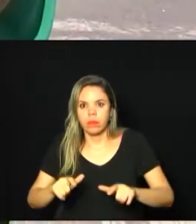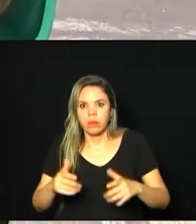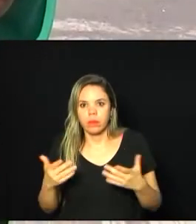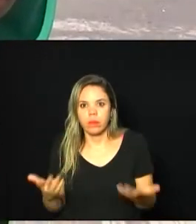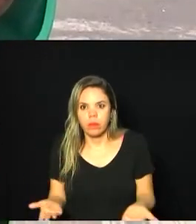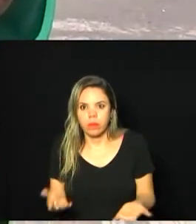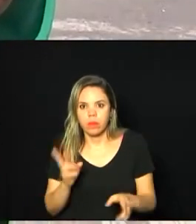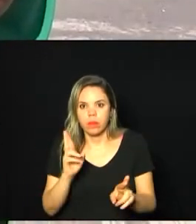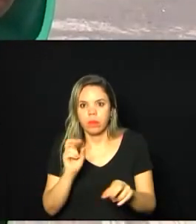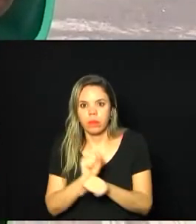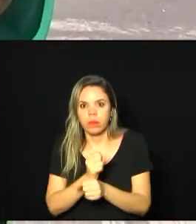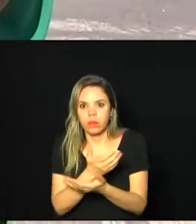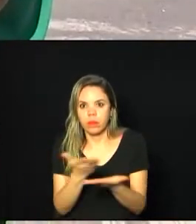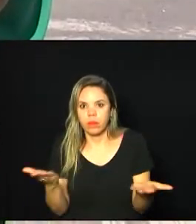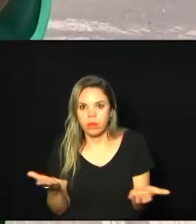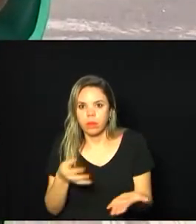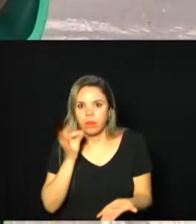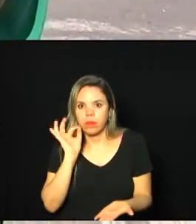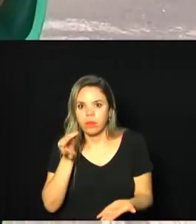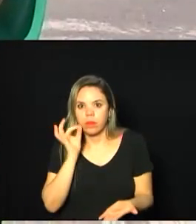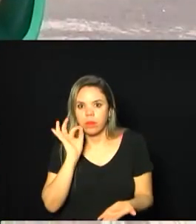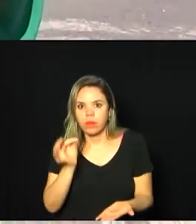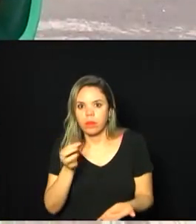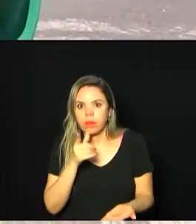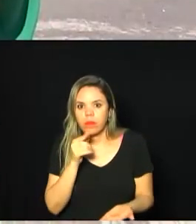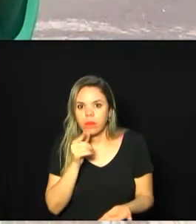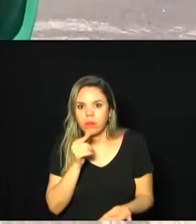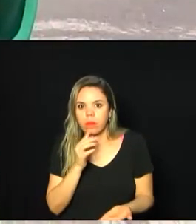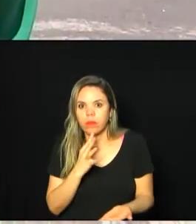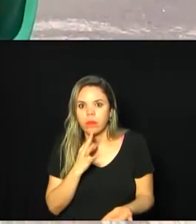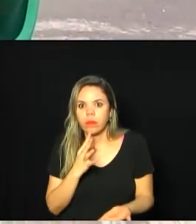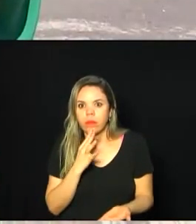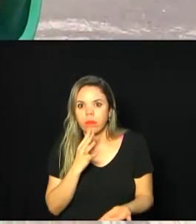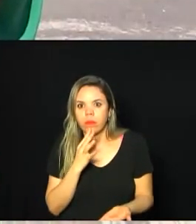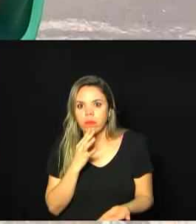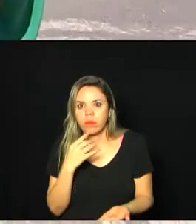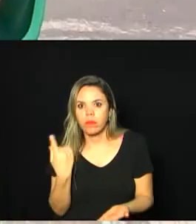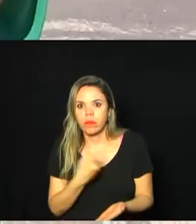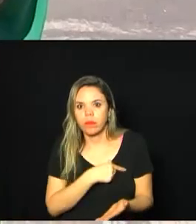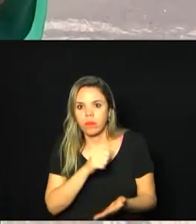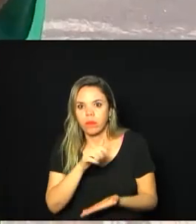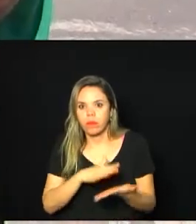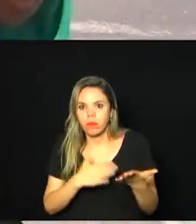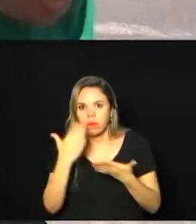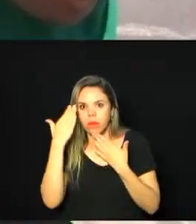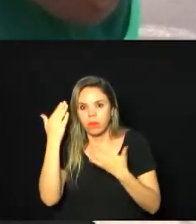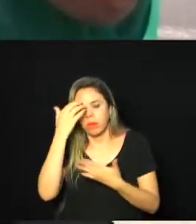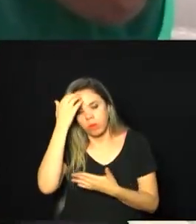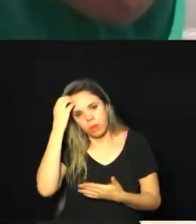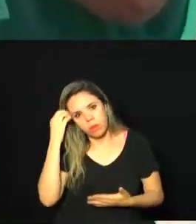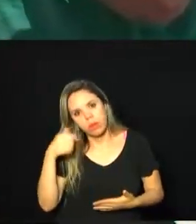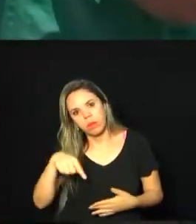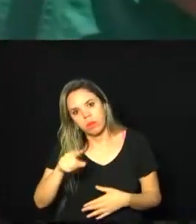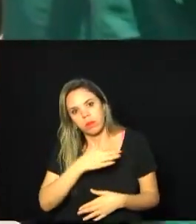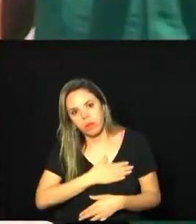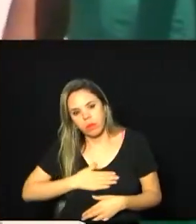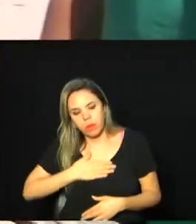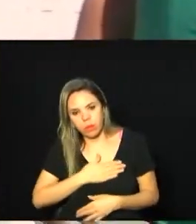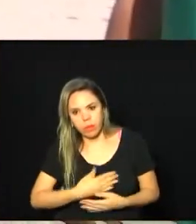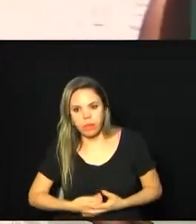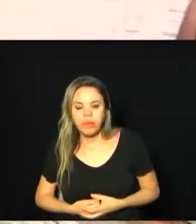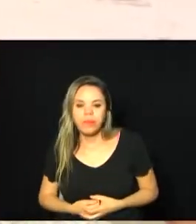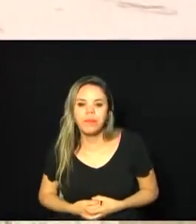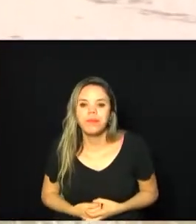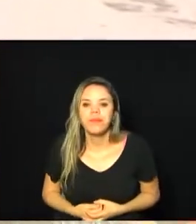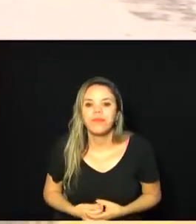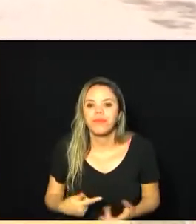E esperamos vocês para um café, uma água e conhecer as nossas atividades. Muito obrigada. Iremos com o maior prazer. Obrigada, Nilza.